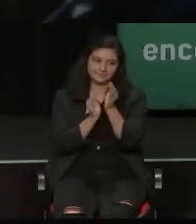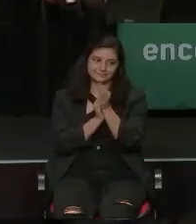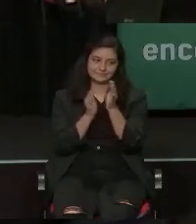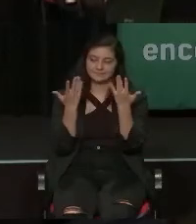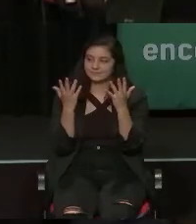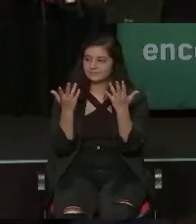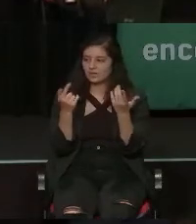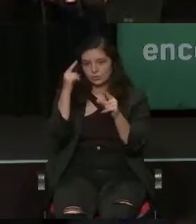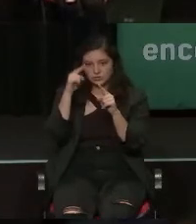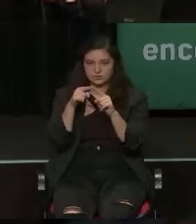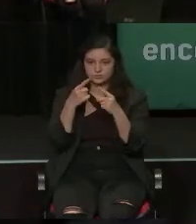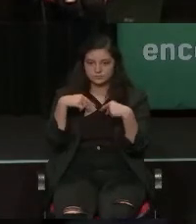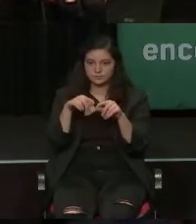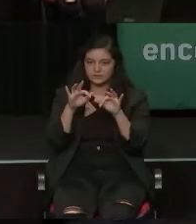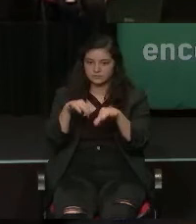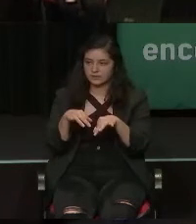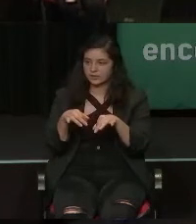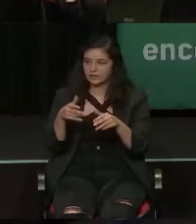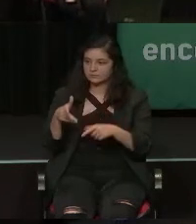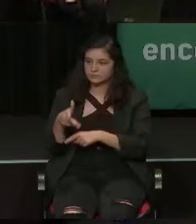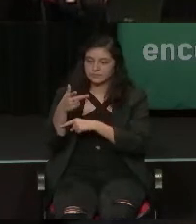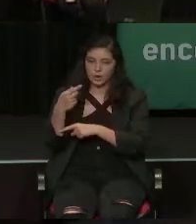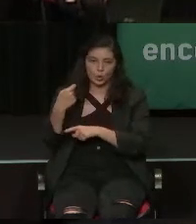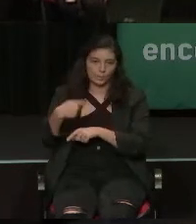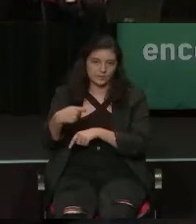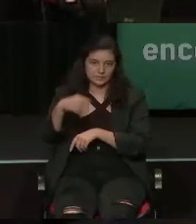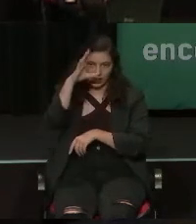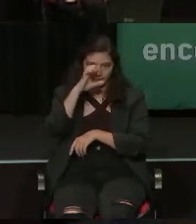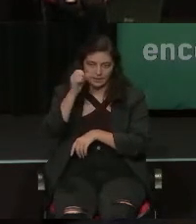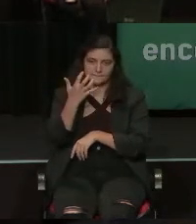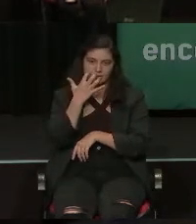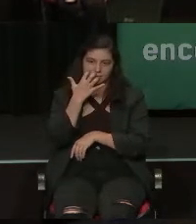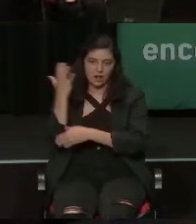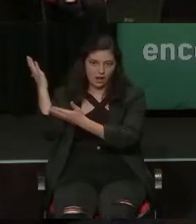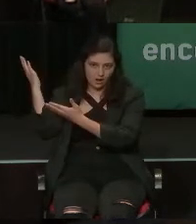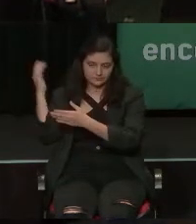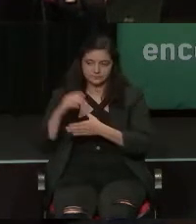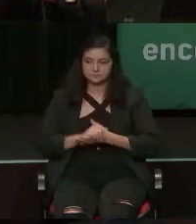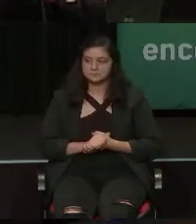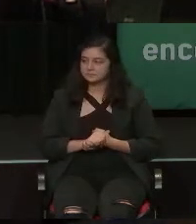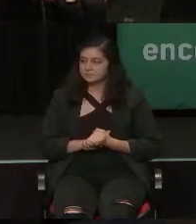Para encerrar a sessão, uma mensagem em vídeo do Presidente da República, Marcelo Rebelo de Sousa.